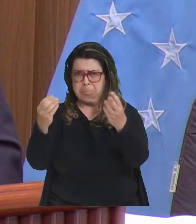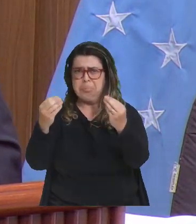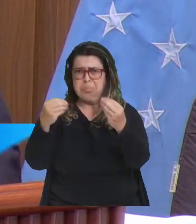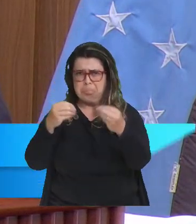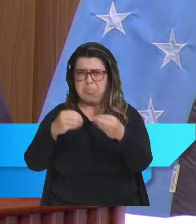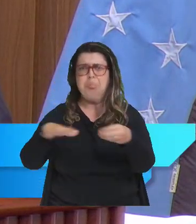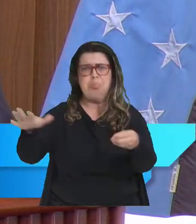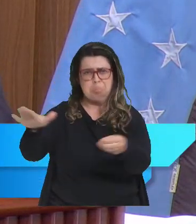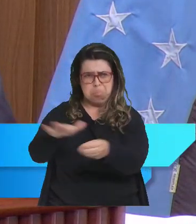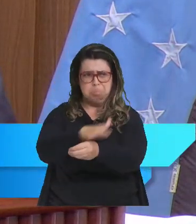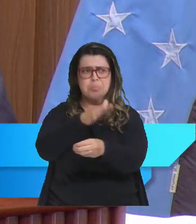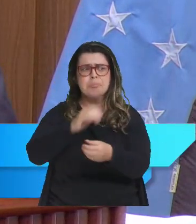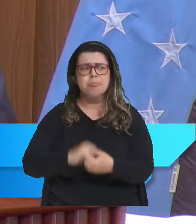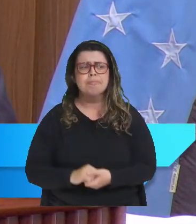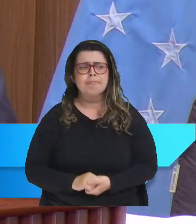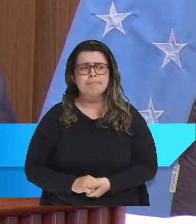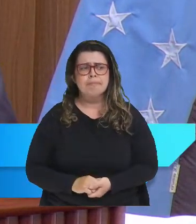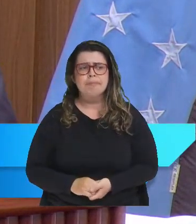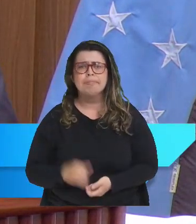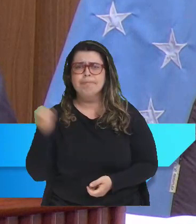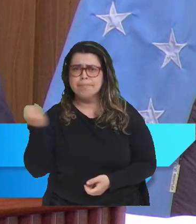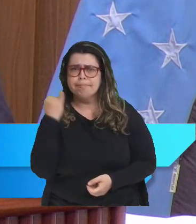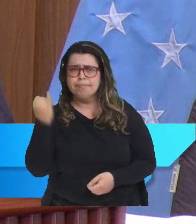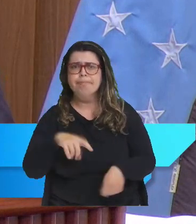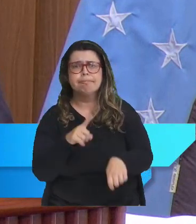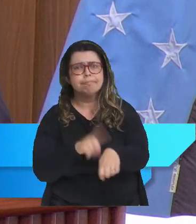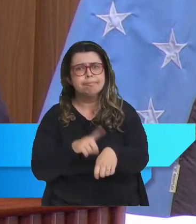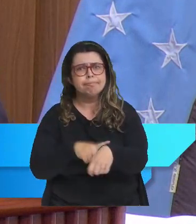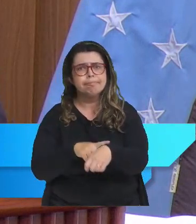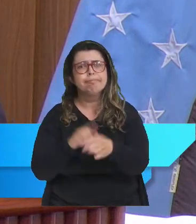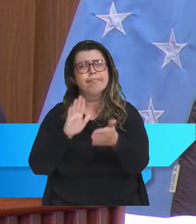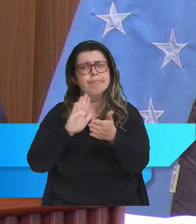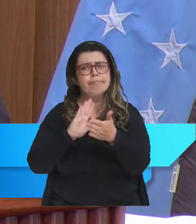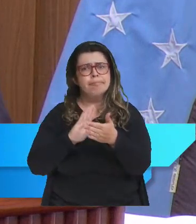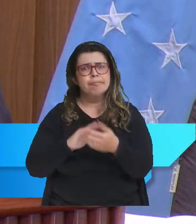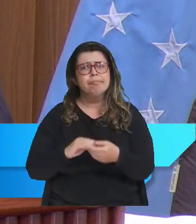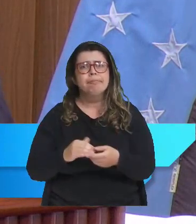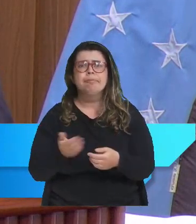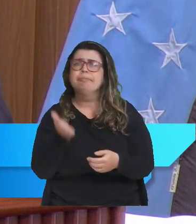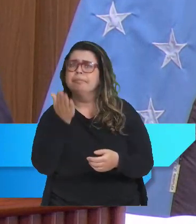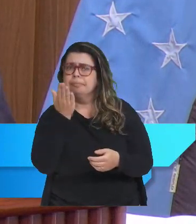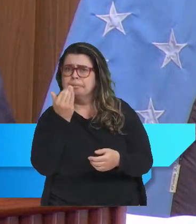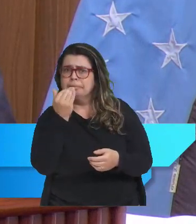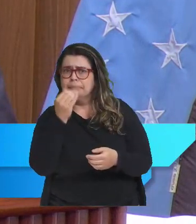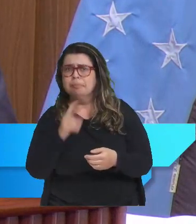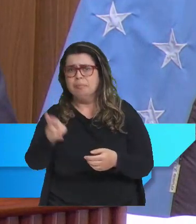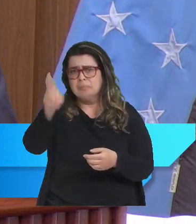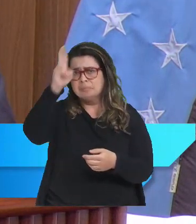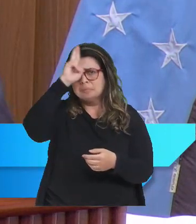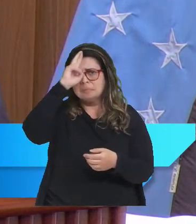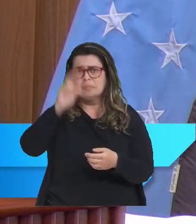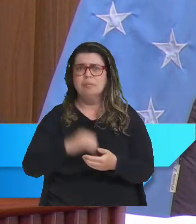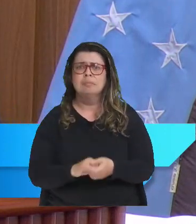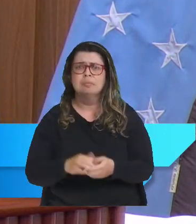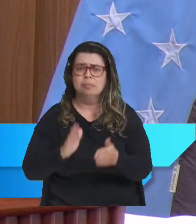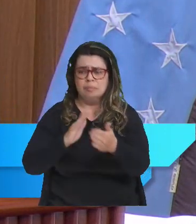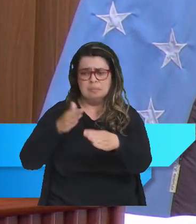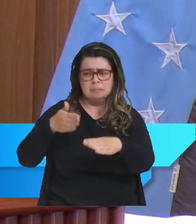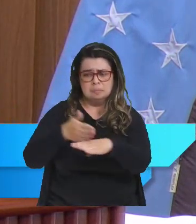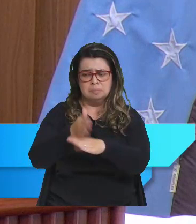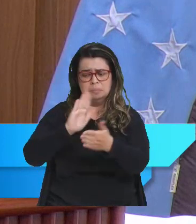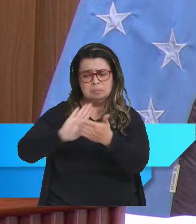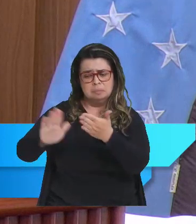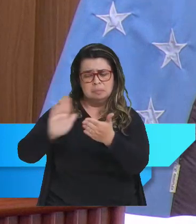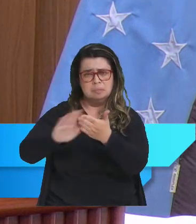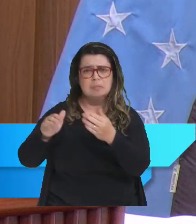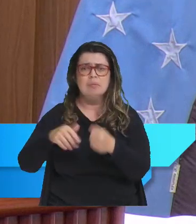aglomerando, principalmente no horário de pico, ou seja, no horário do almoço, principalmente ali na entrada e saída de alunos. Então, uma